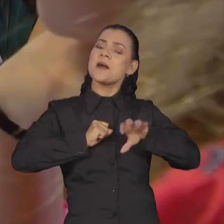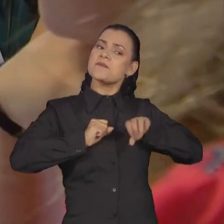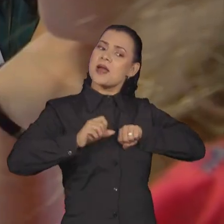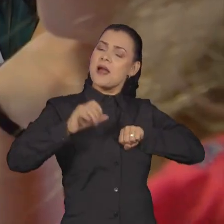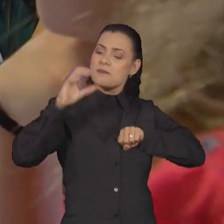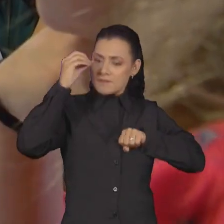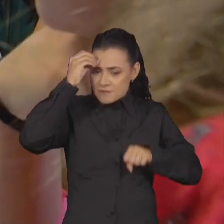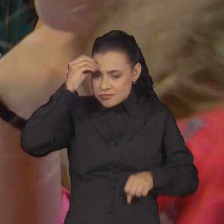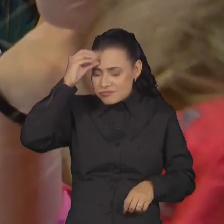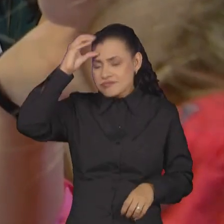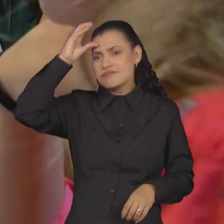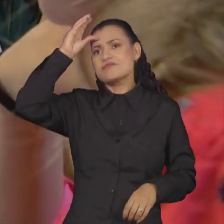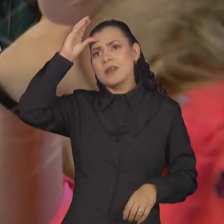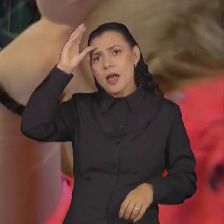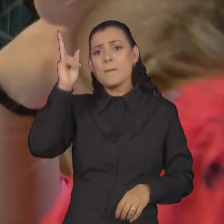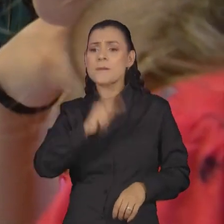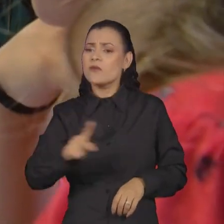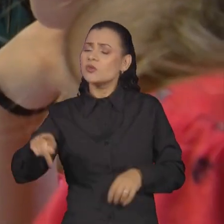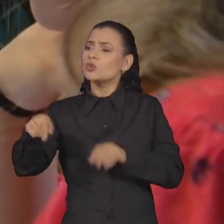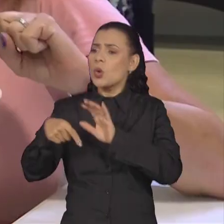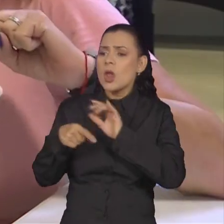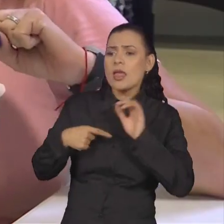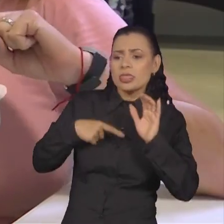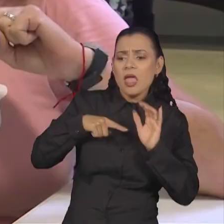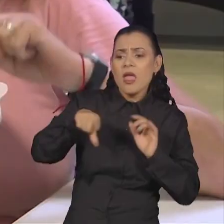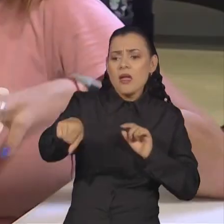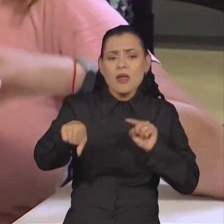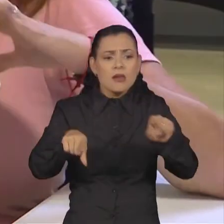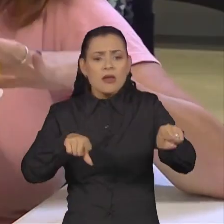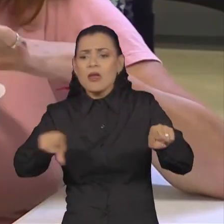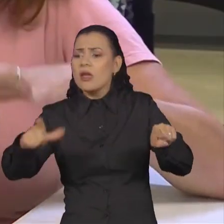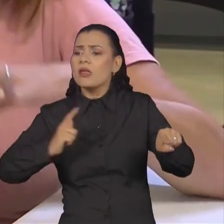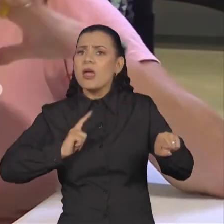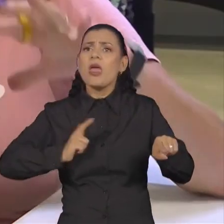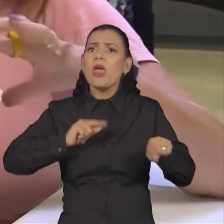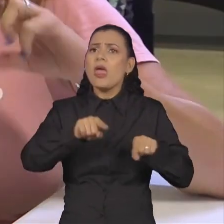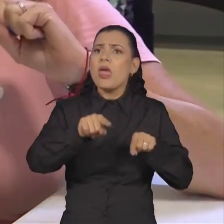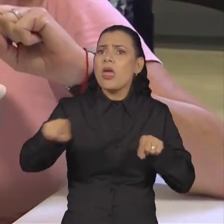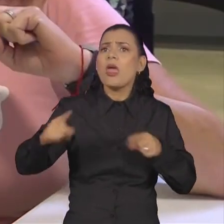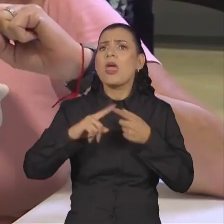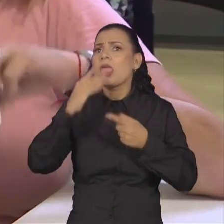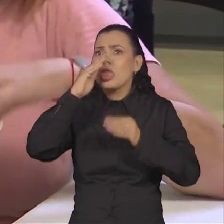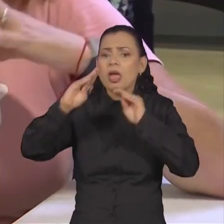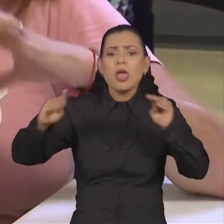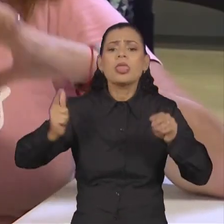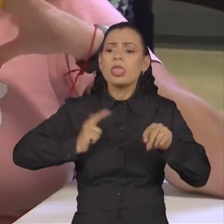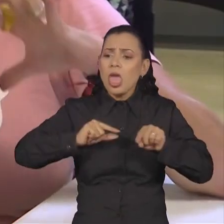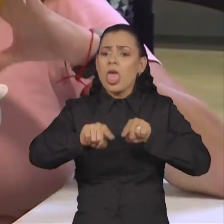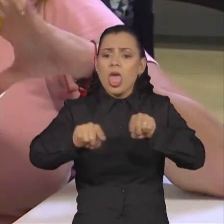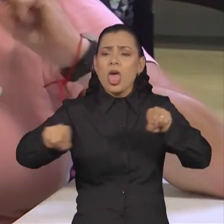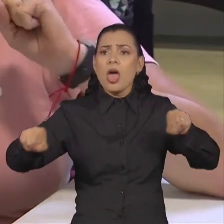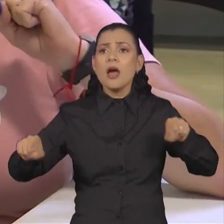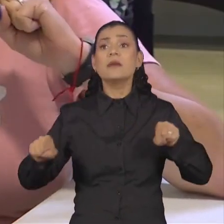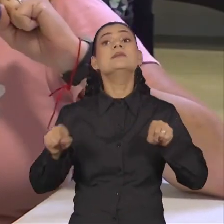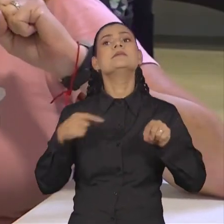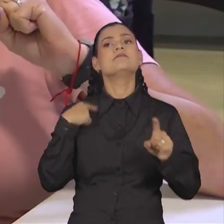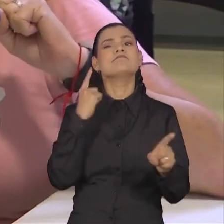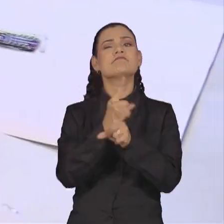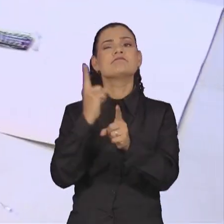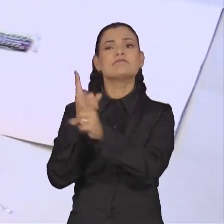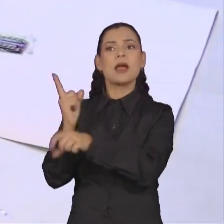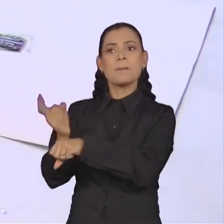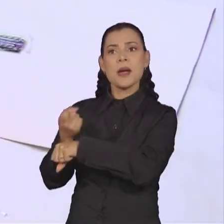bairro e começam a falar: professora, ali tem racismo ambiental, ali tem o negacionismo. Então, eles já estão começando a